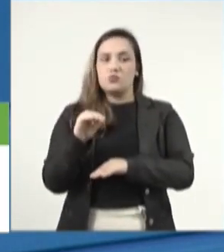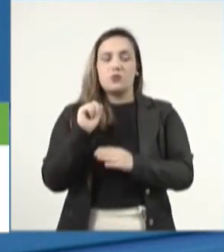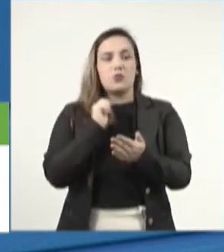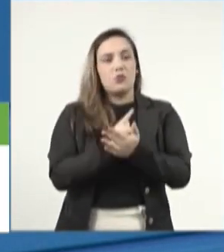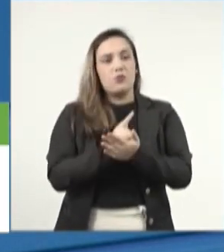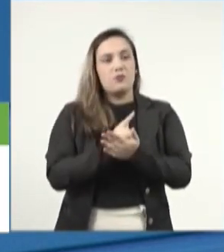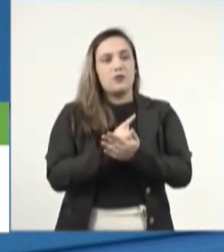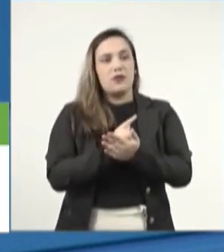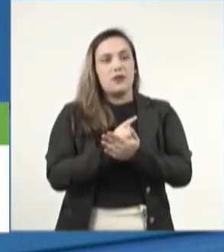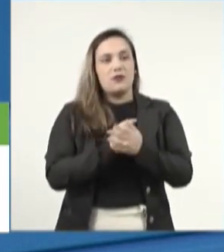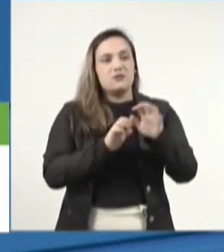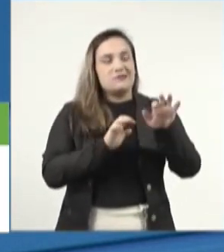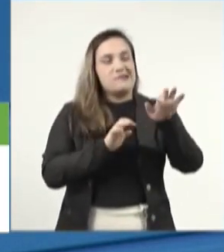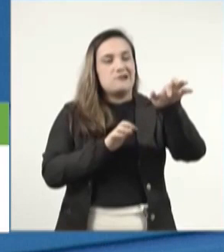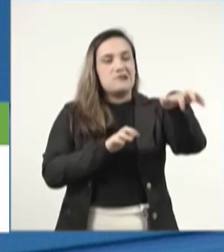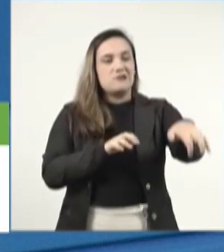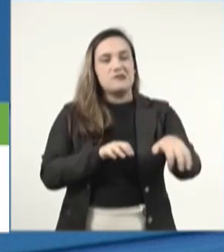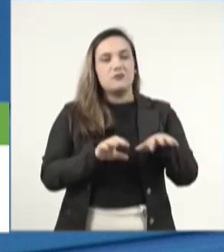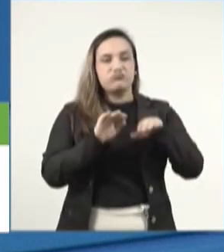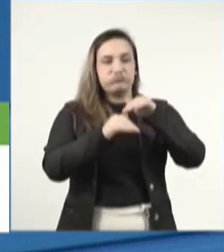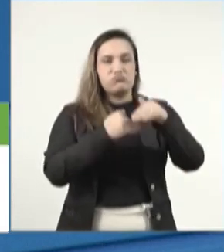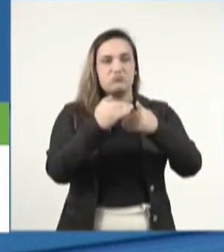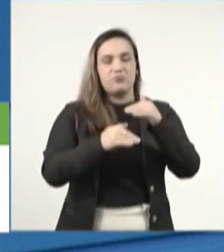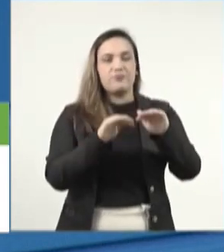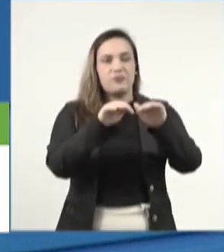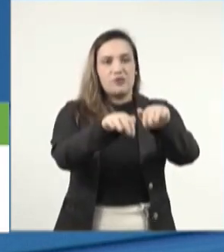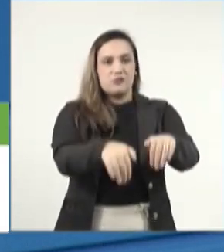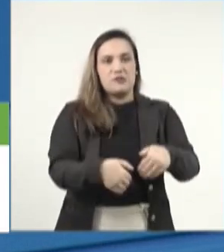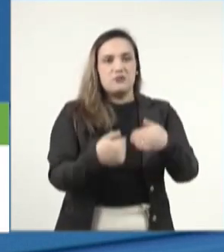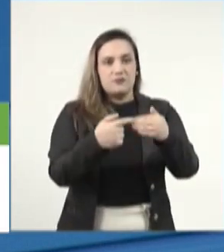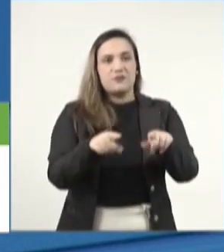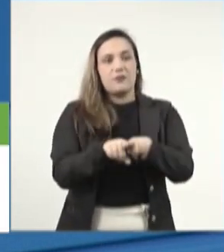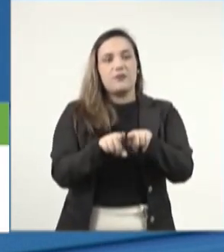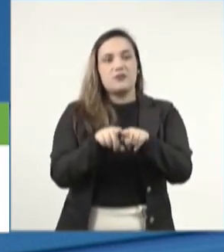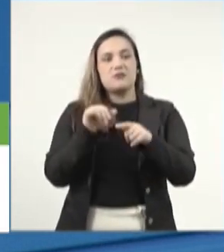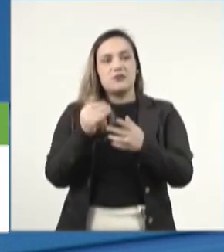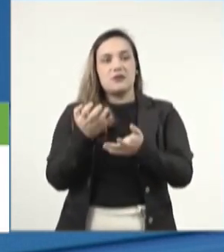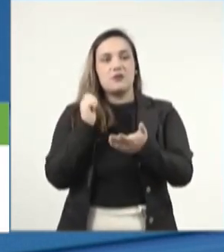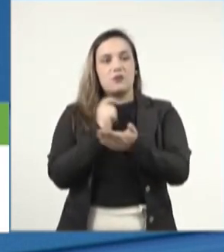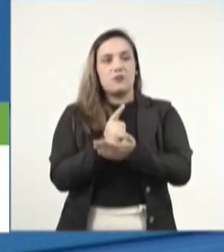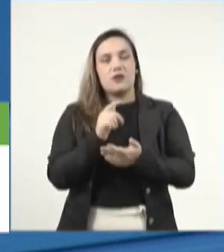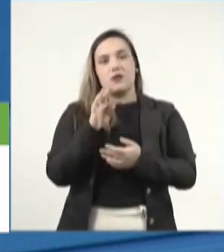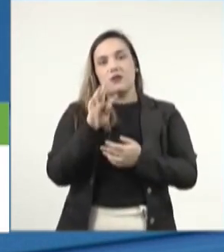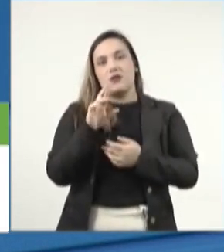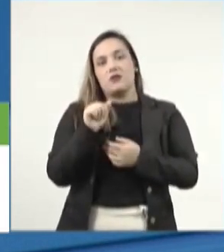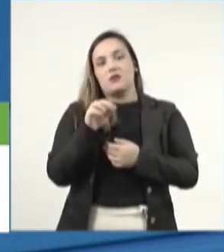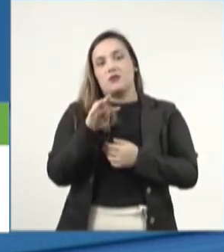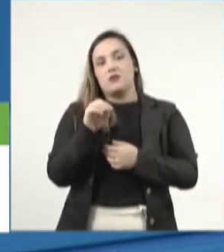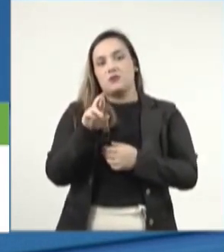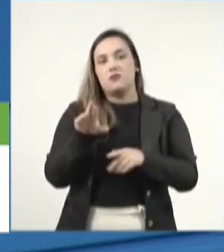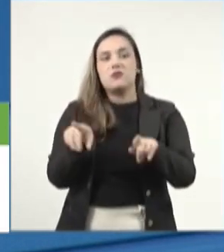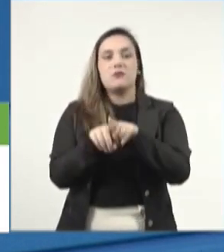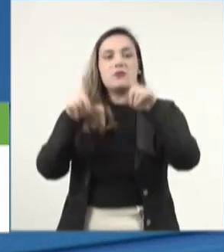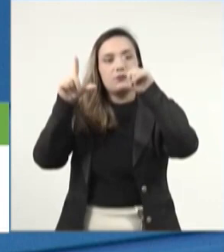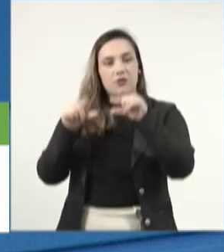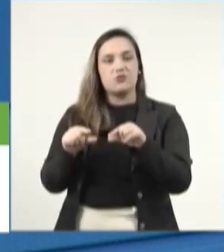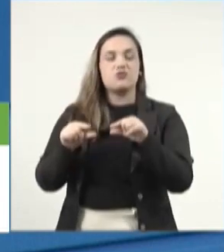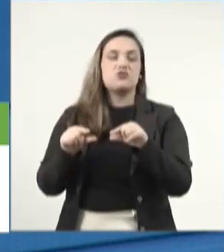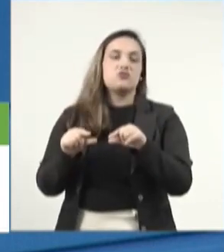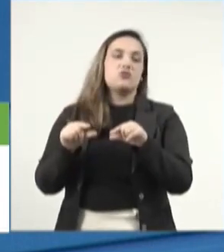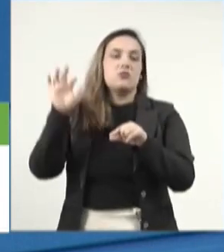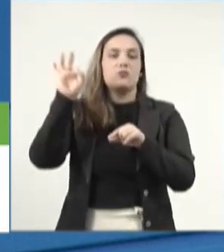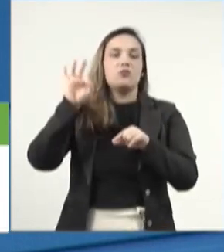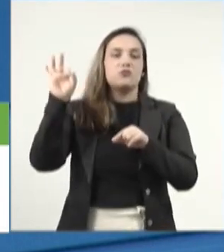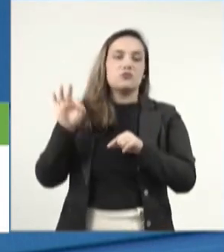comprar colheitadeira. Baixou o imposto, por exemplo, para comprar trator para a agricultura. Mas também baixou o imposto